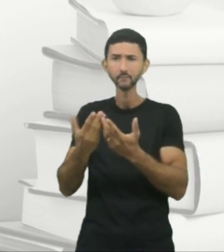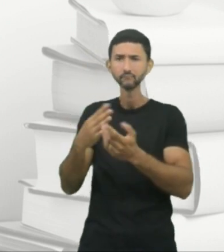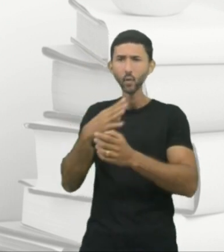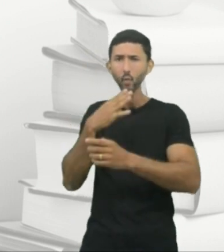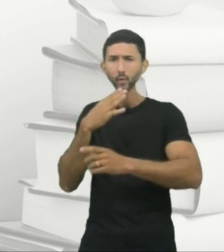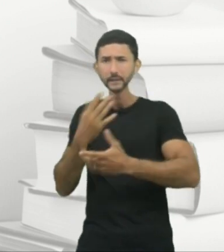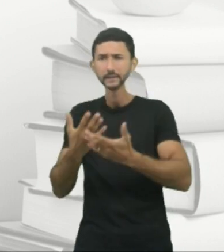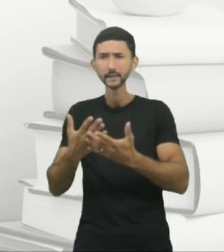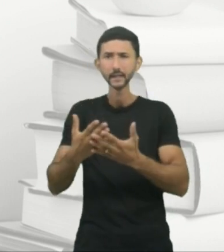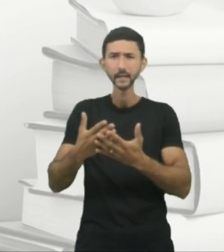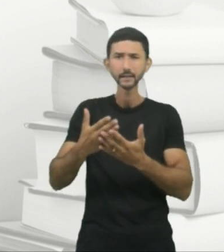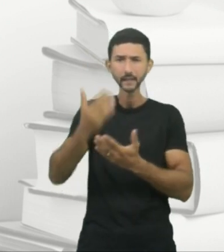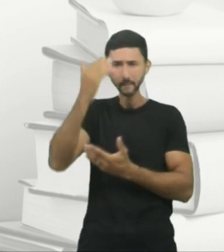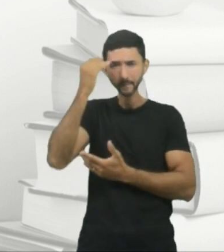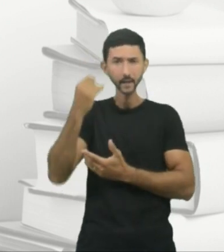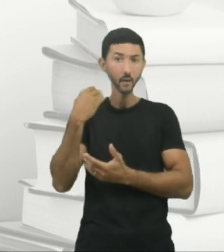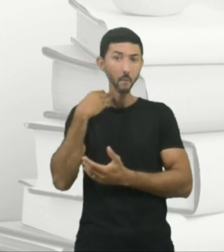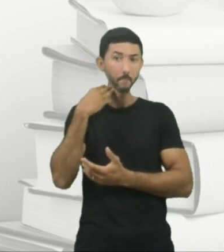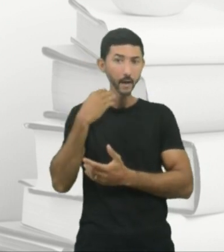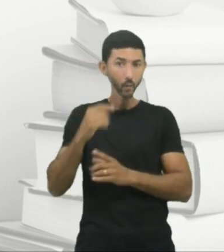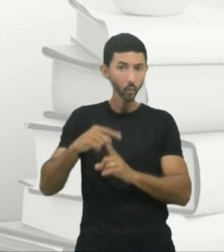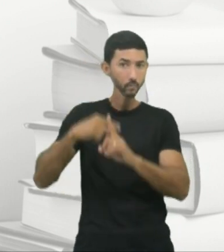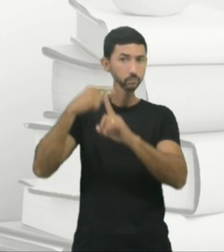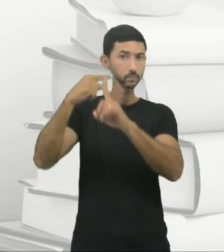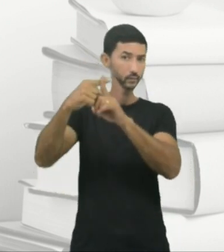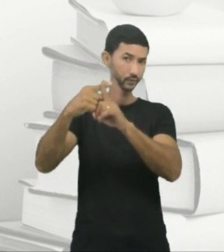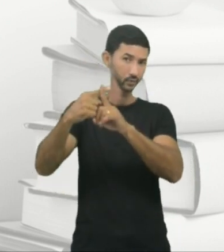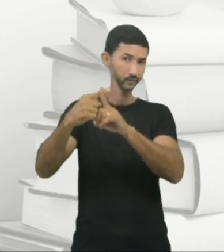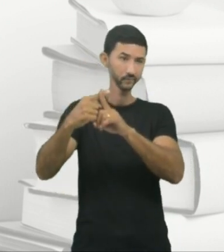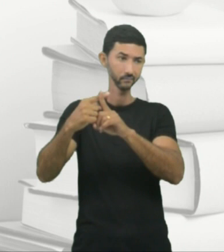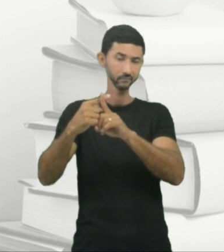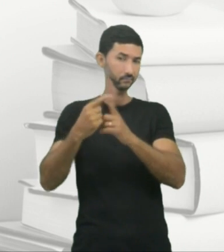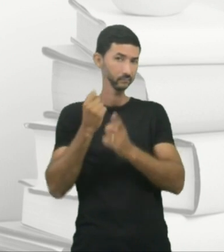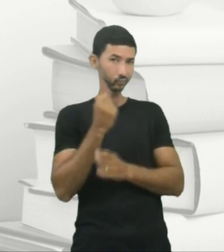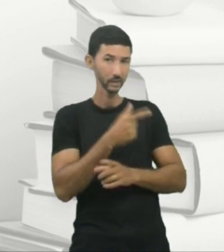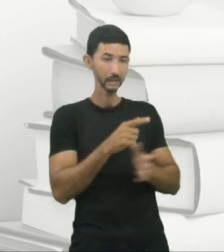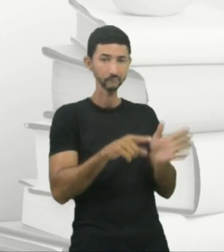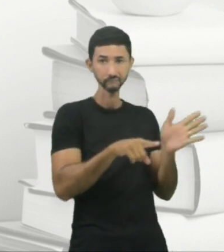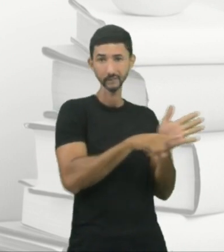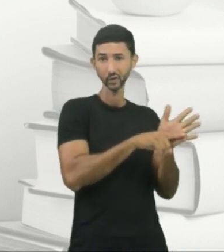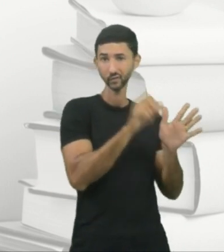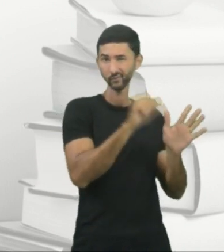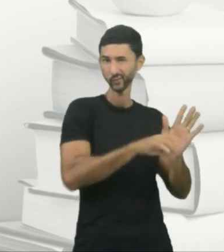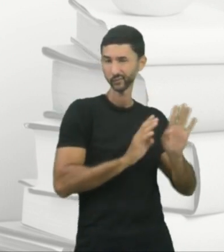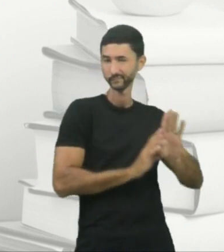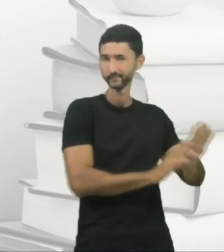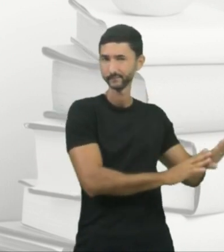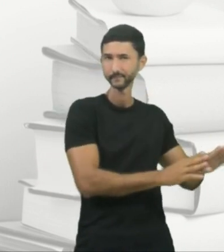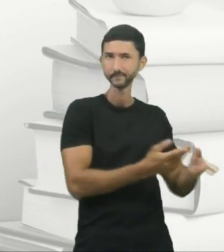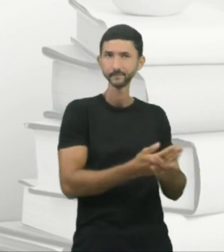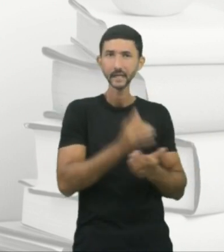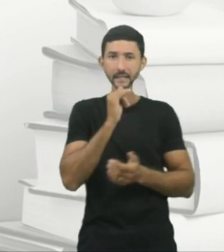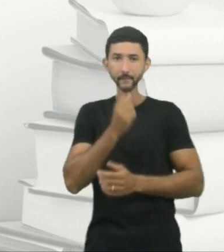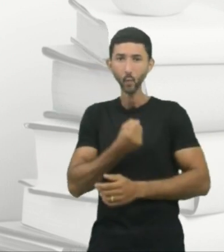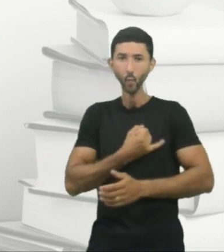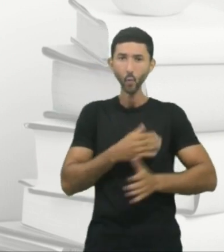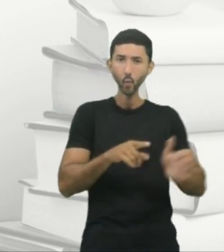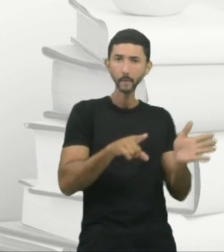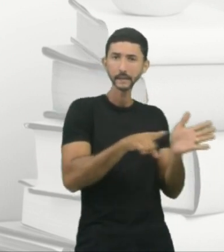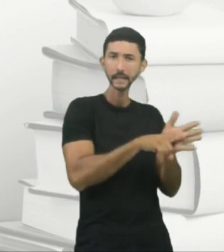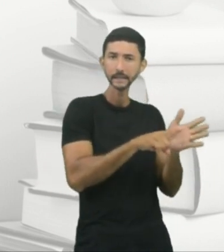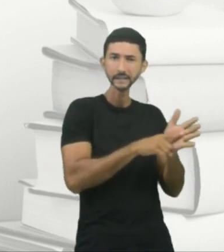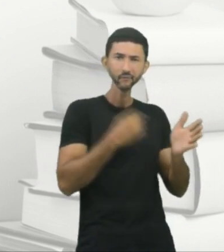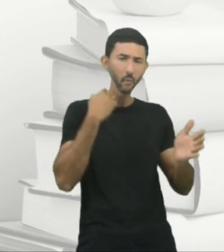muito mais ter na sua conta um saldo positivo do que um saldo negativo. esse número negativo aqui em